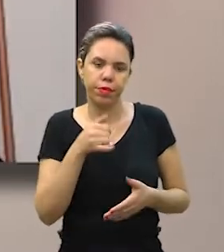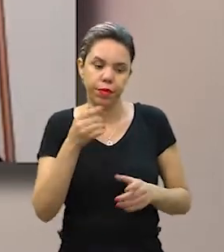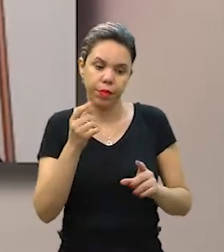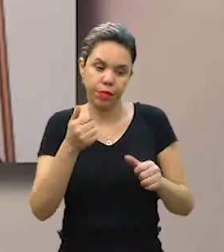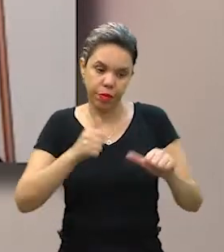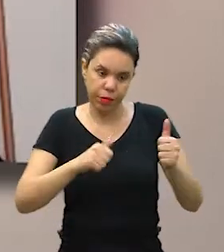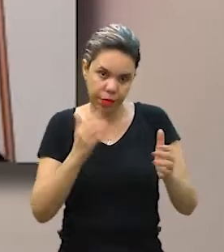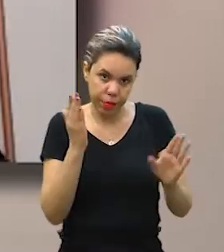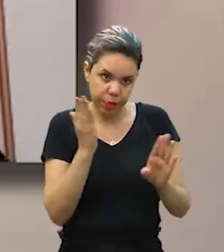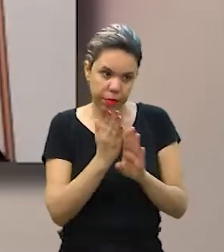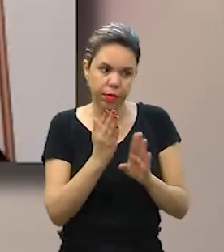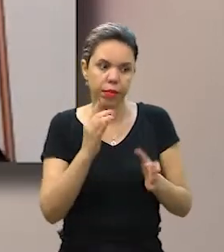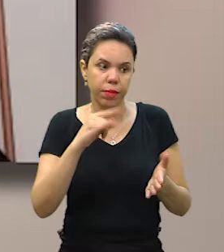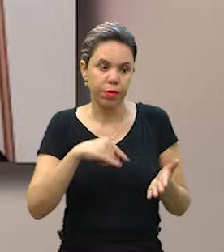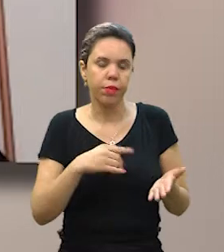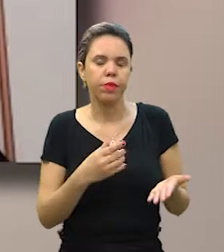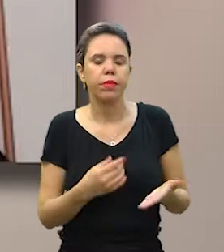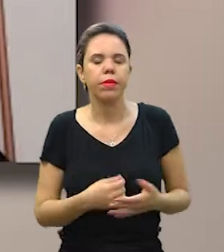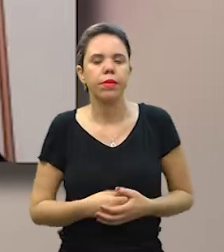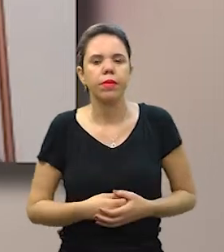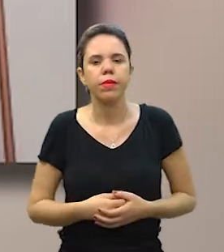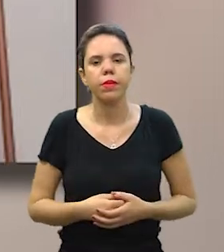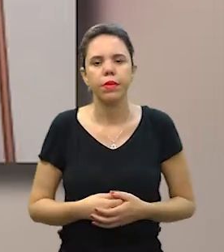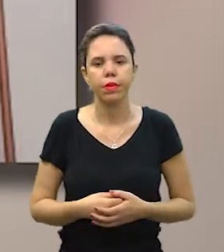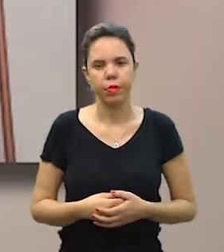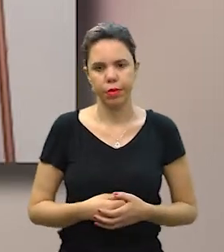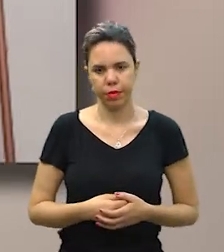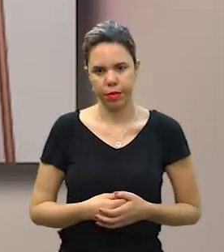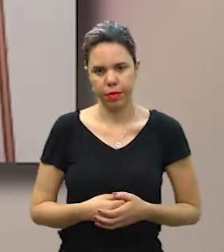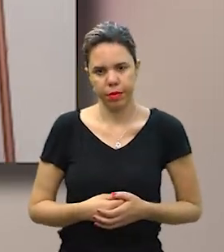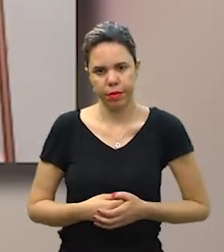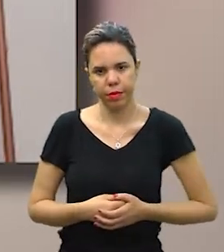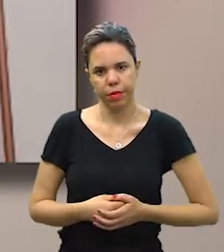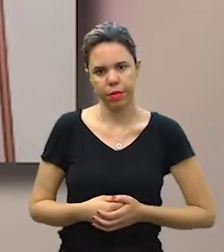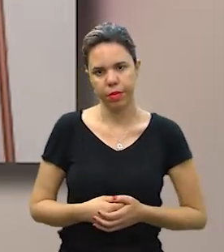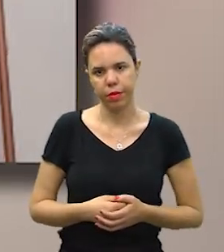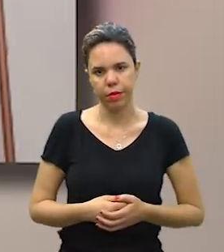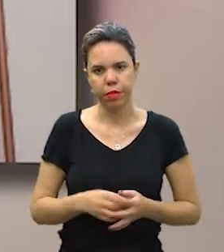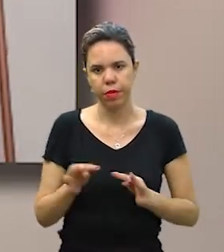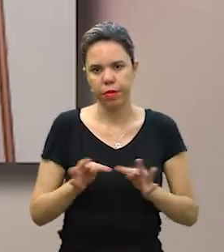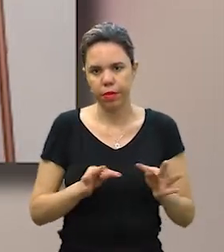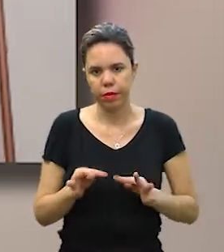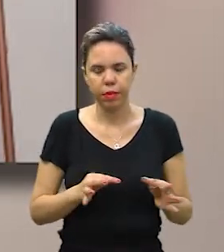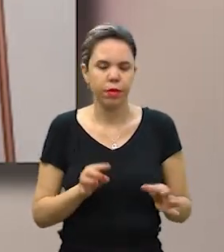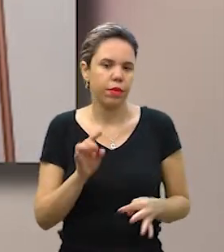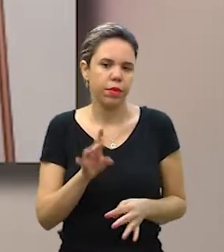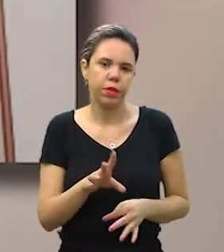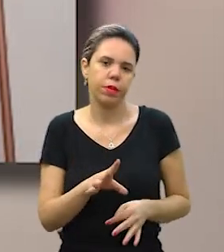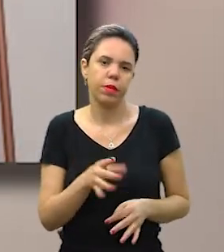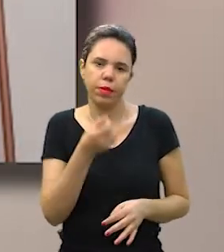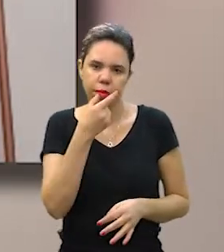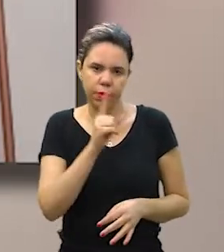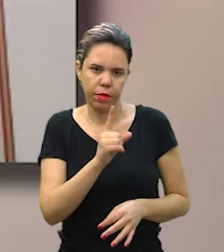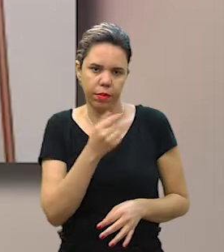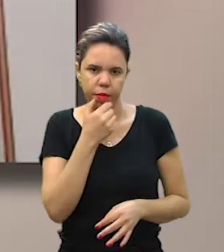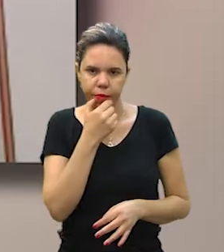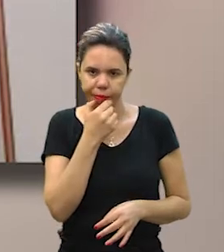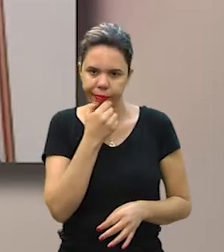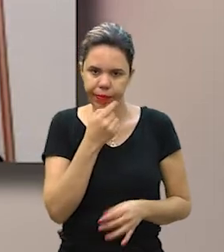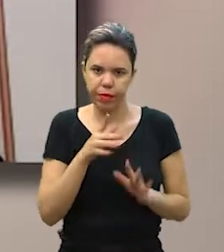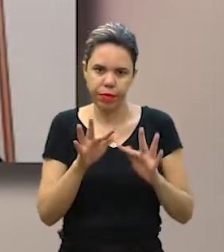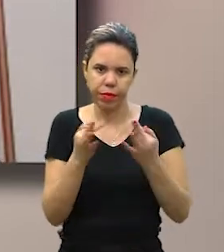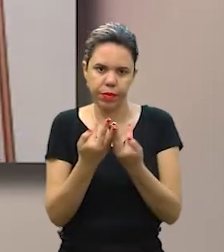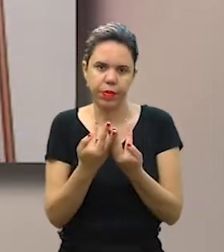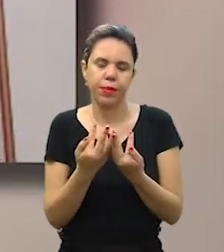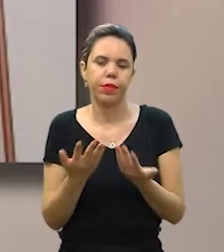ela é diagnosticada, nem sempre o tratamento é só com medicação, né? Então, os